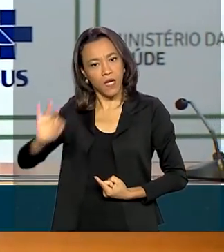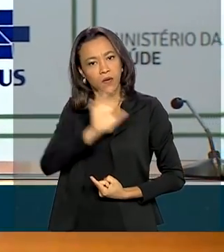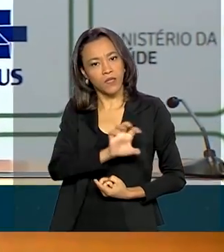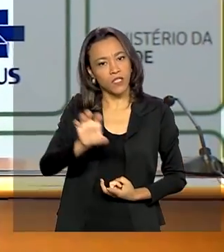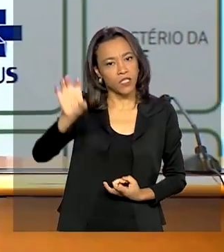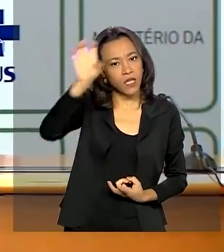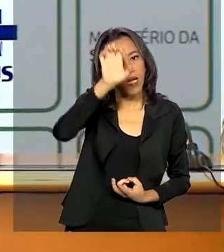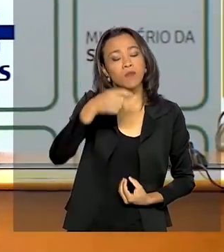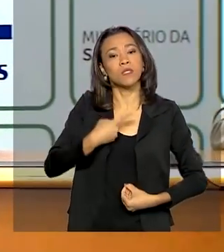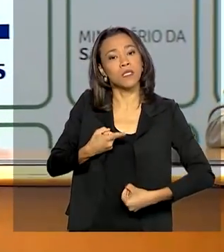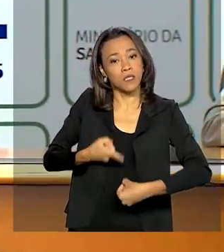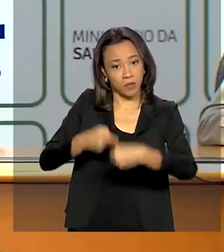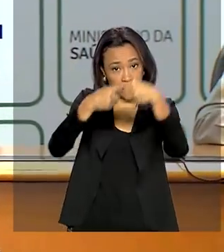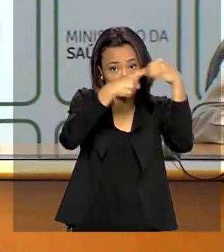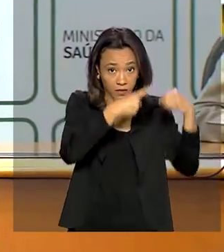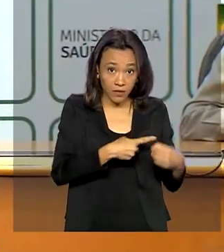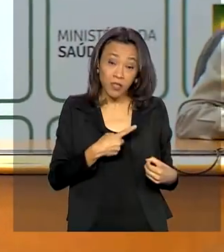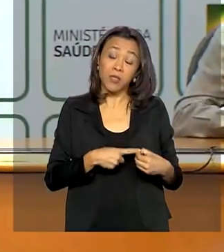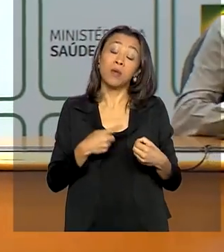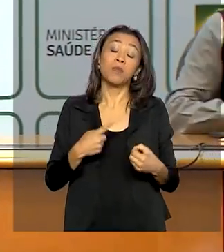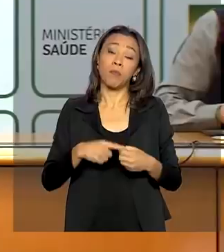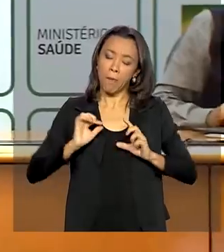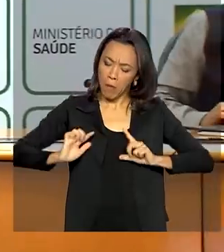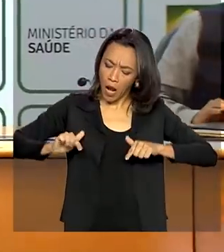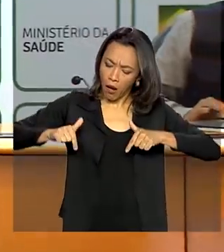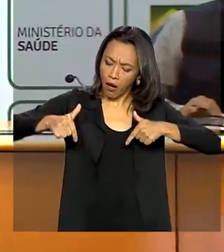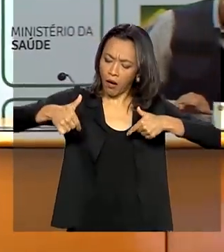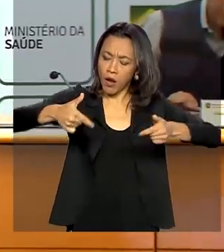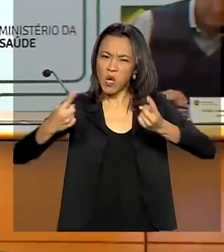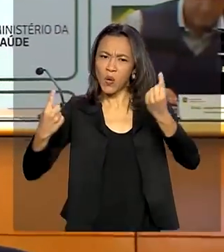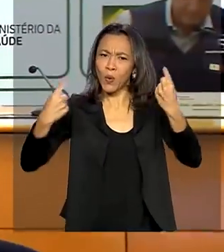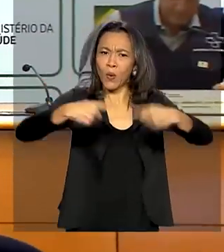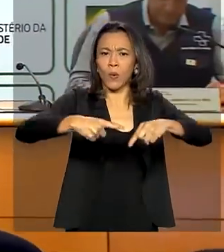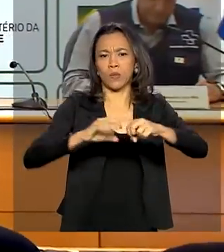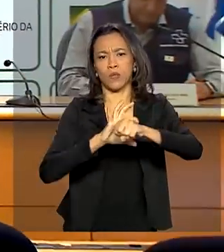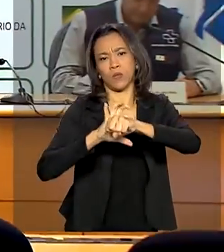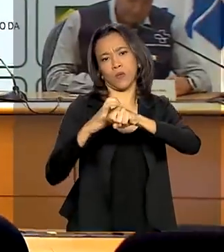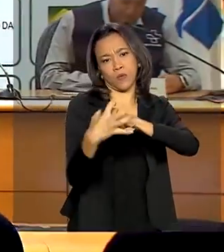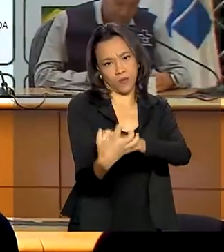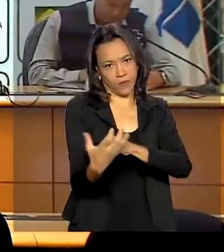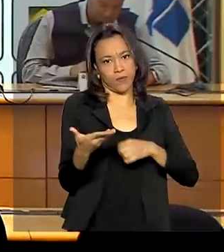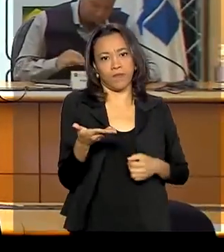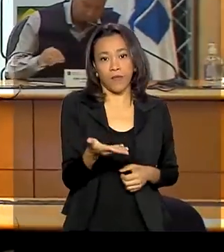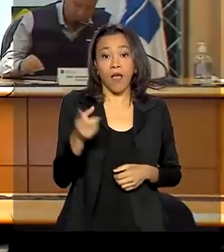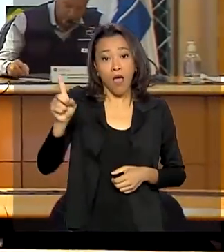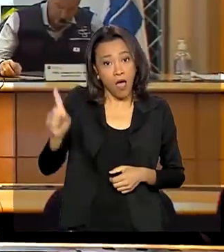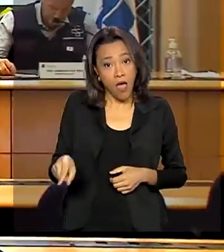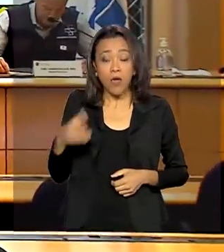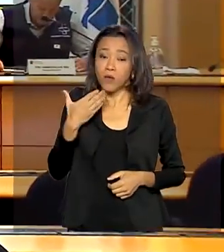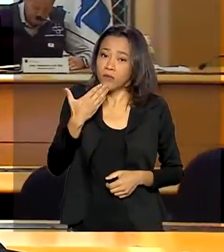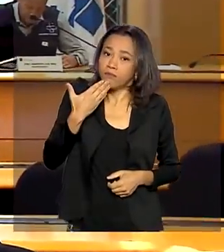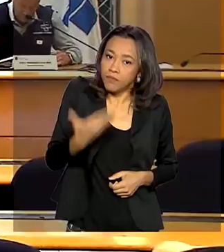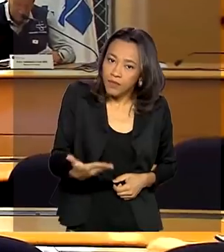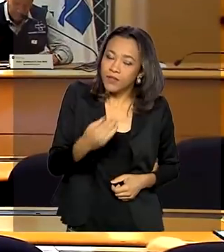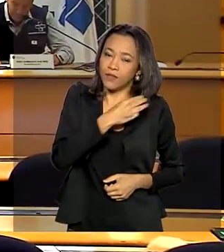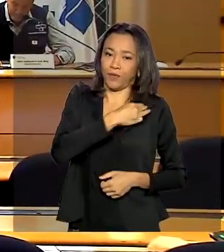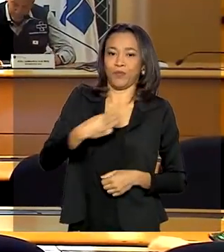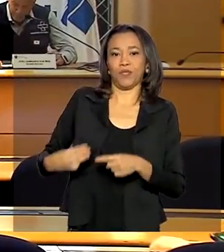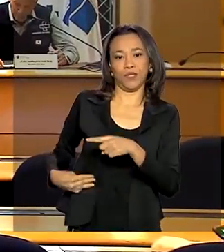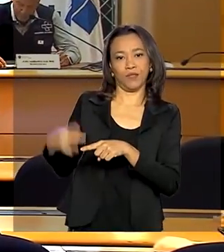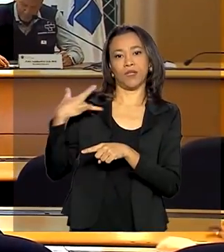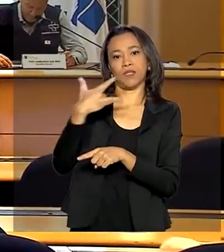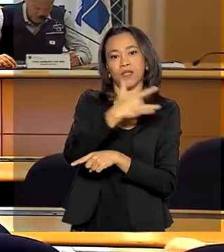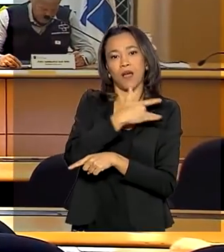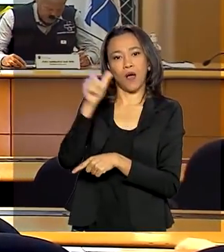estados e municípios, para o enfrentamento da pandemia do novo coronavírus. Esse foi o apelo do ministro da Saúde